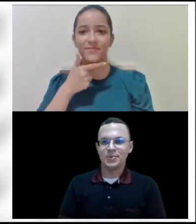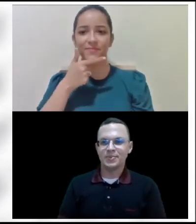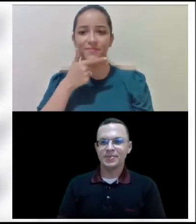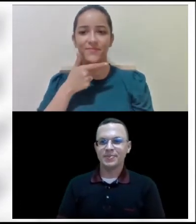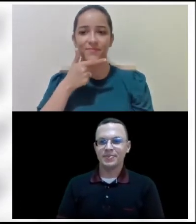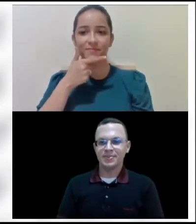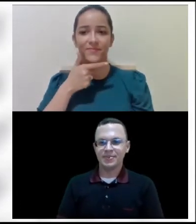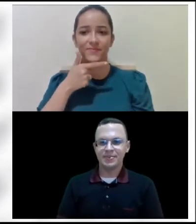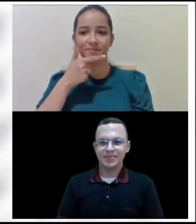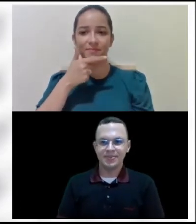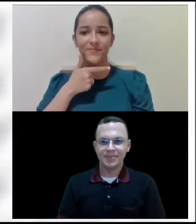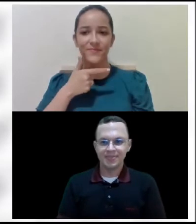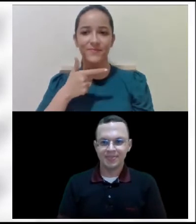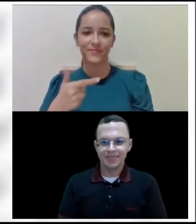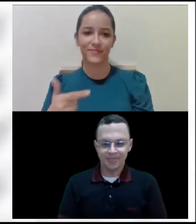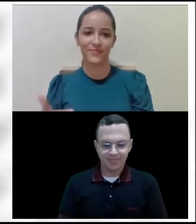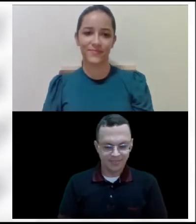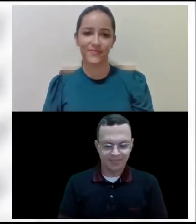Queijo.